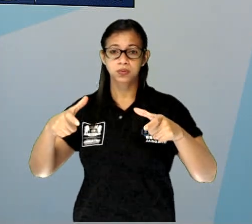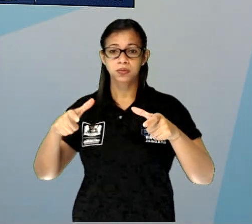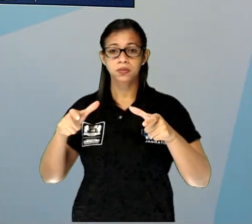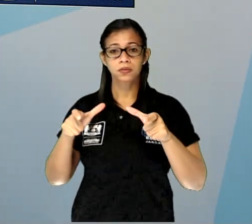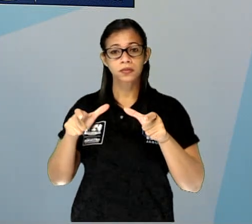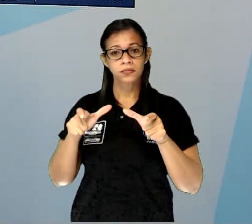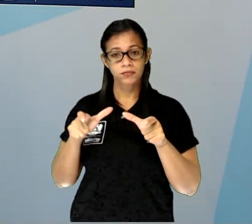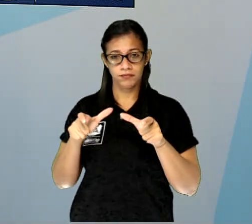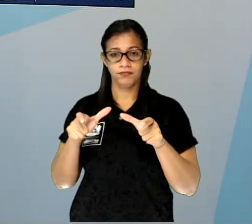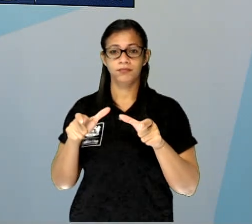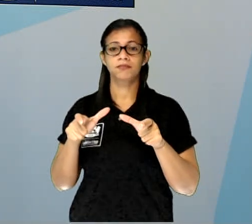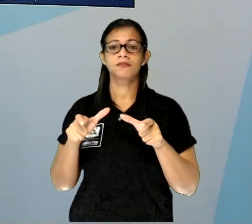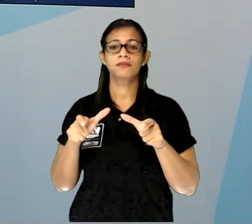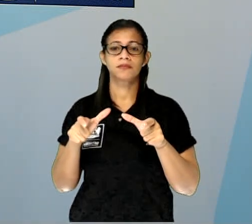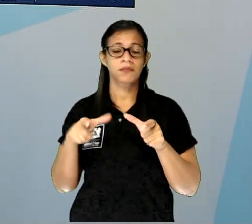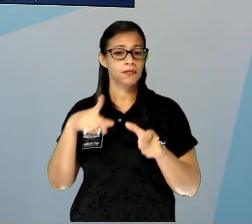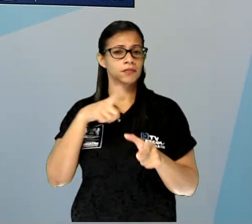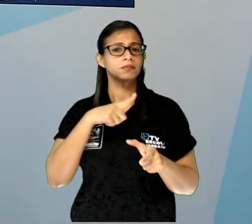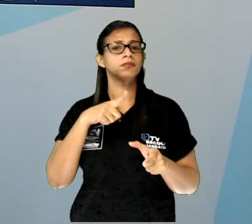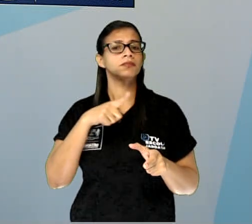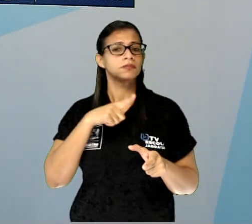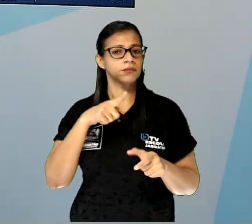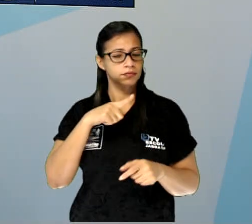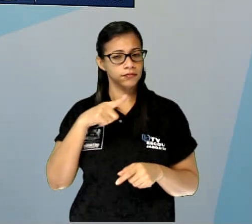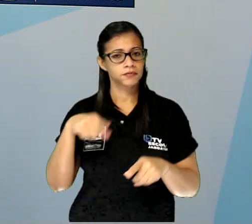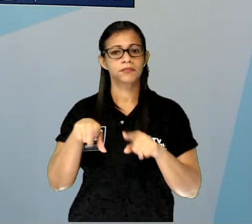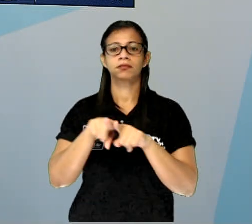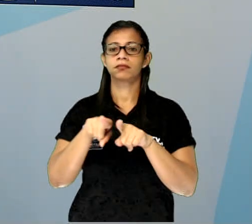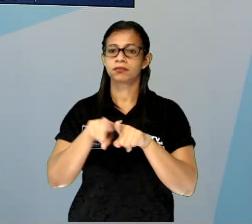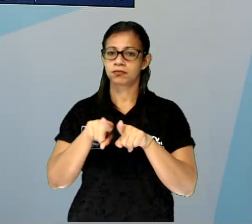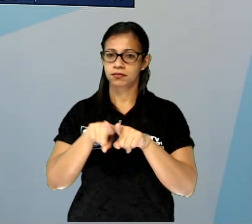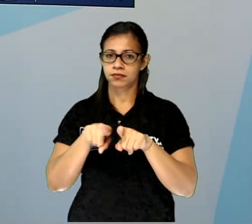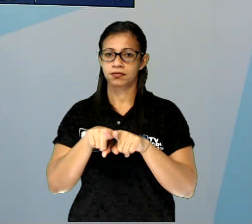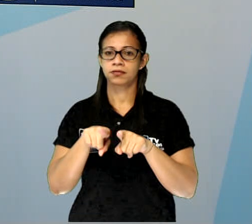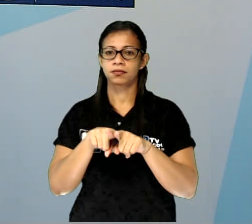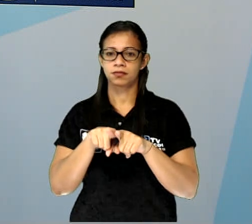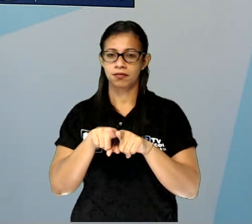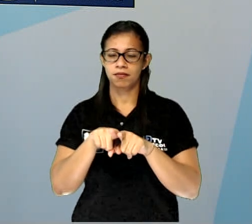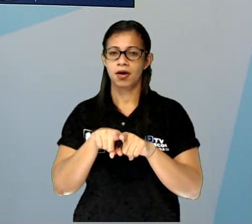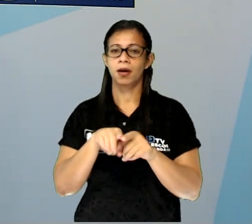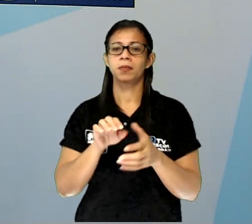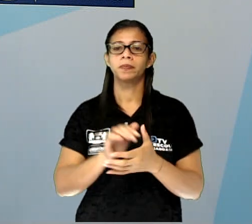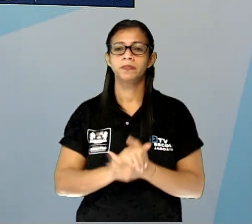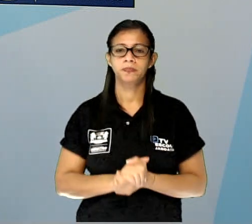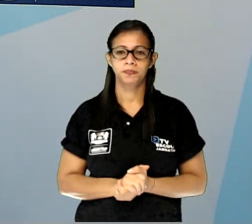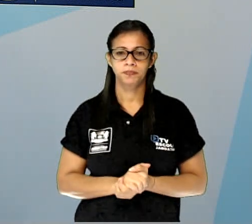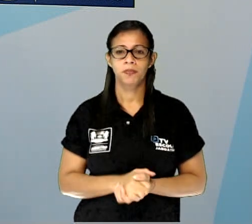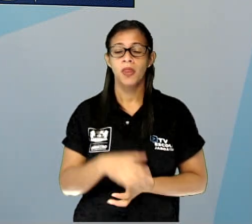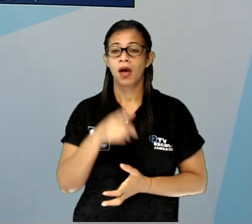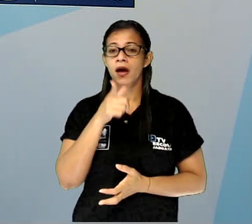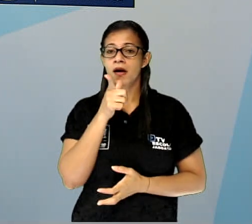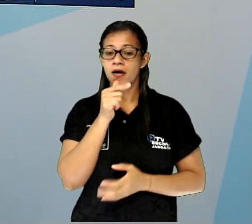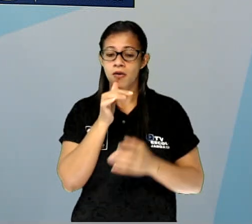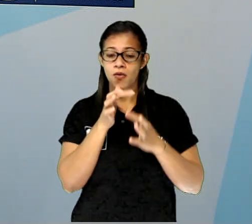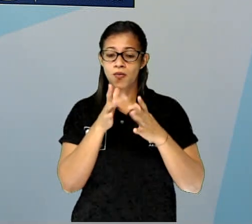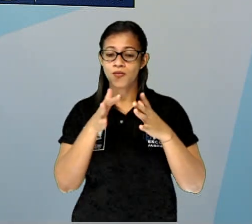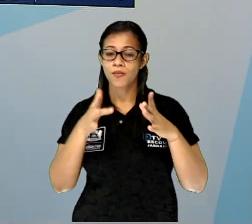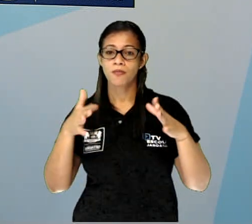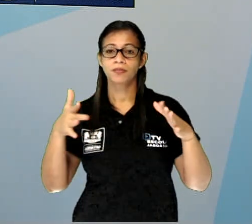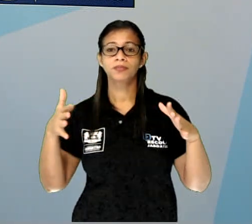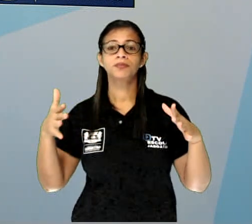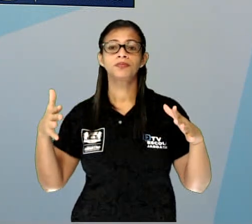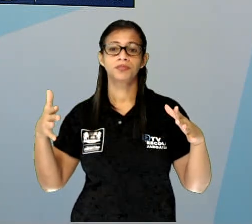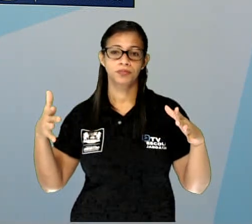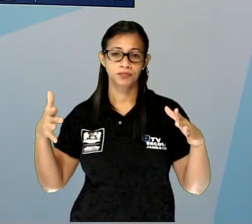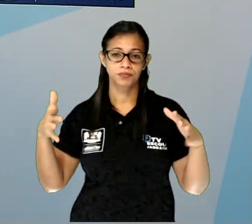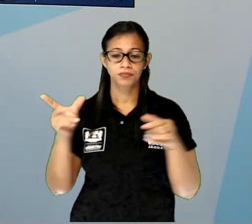Esse formato você vai encontrar também na costa. Isso é resultado do trabalho da água do mar, da erosão marinha.